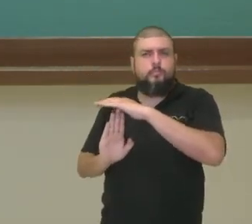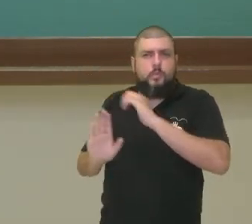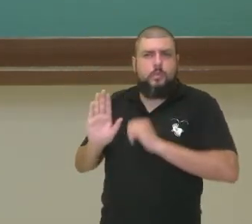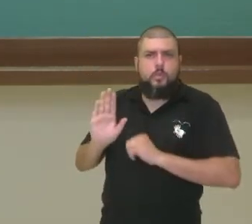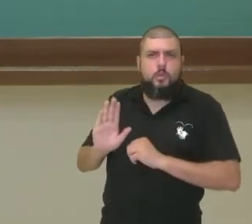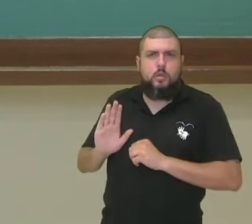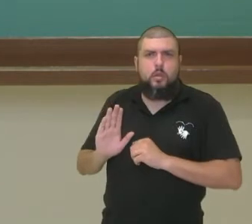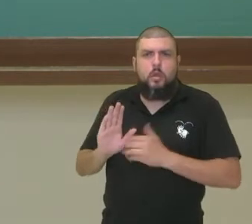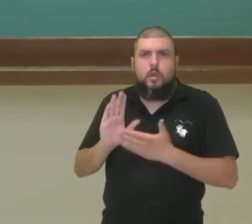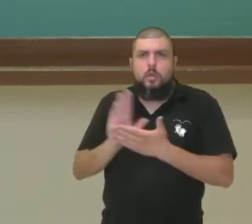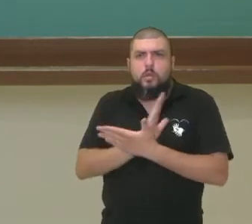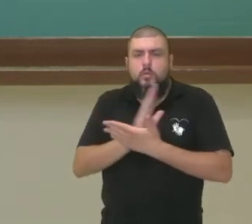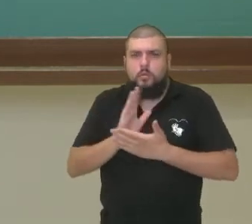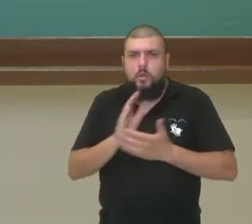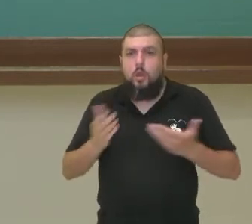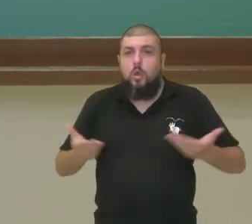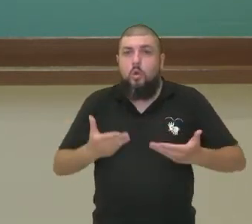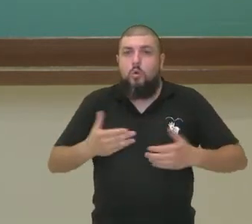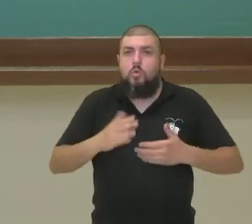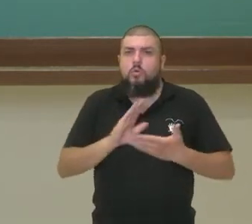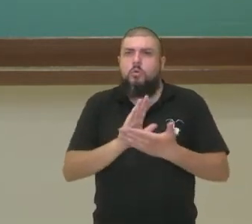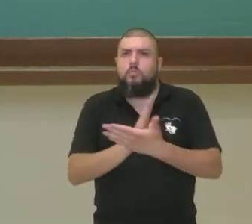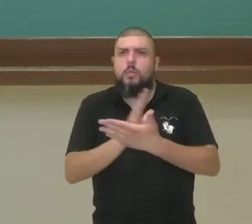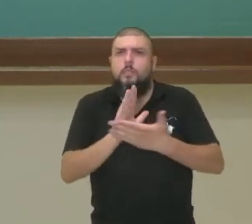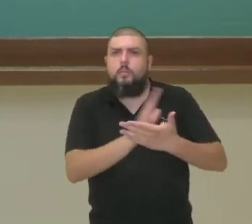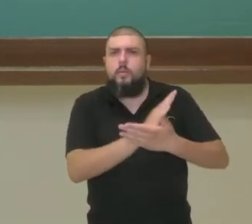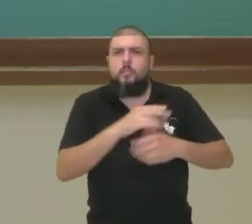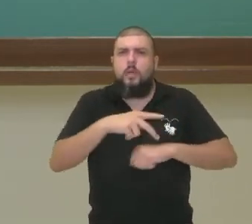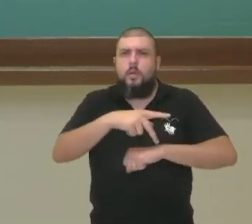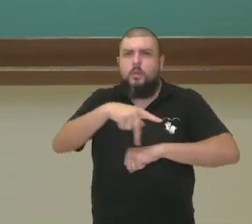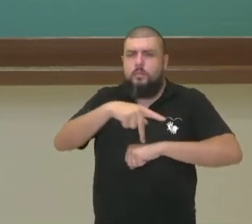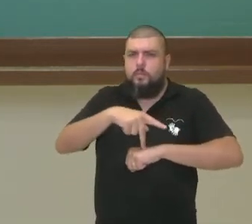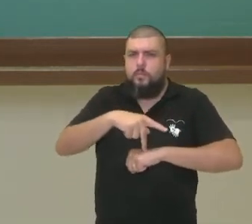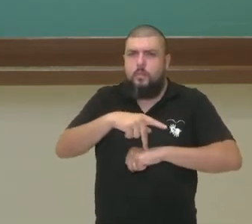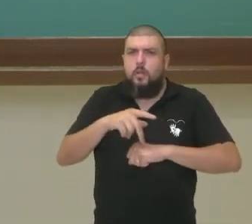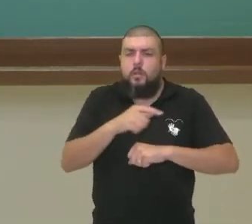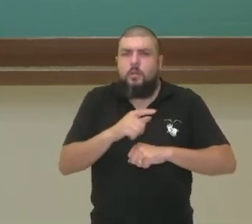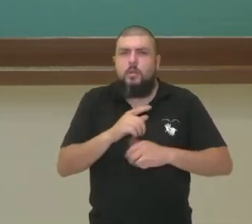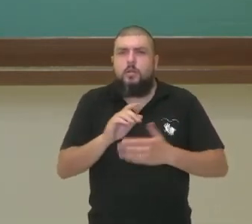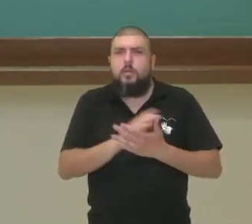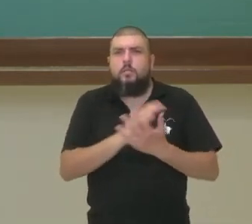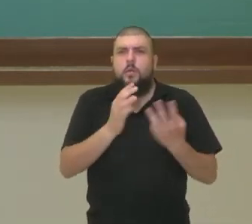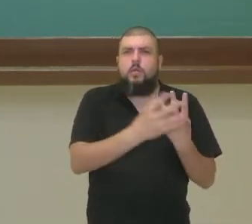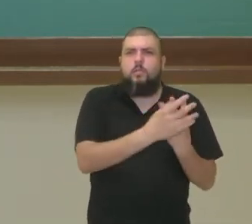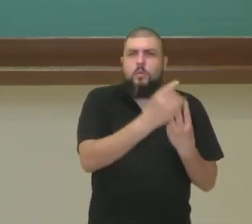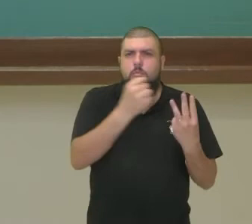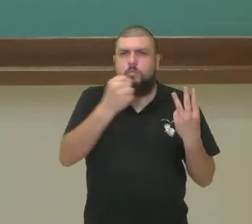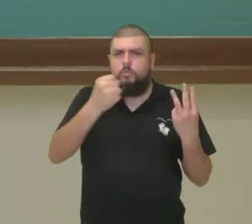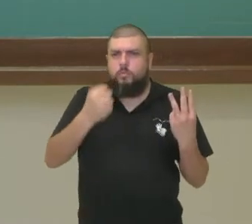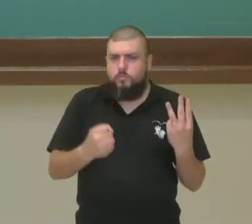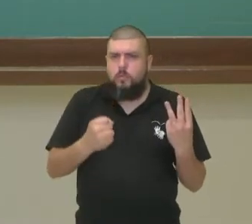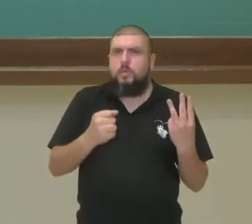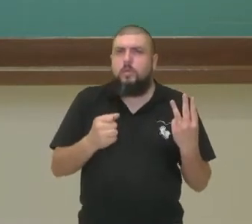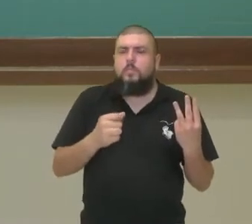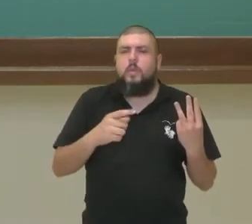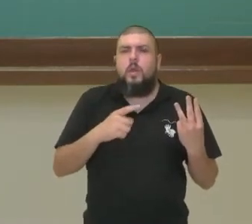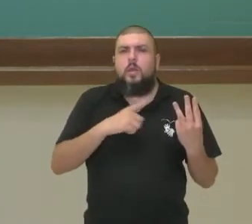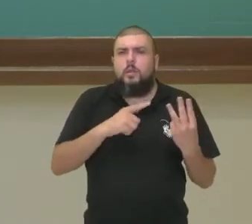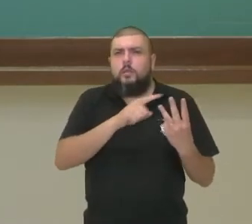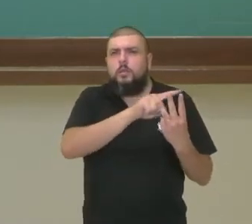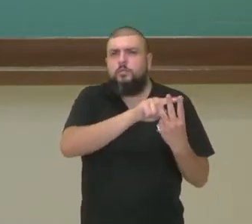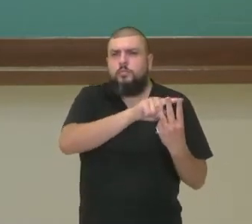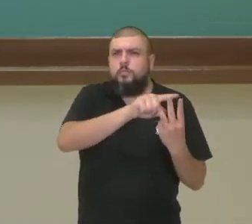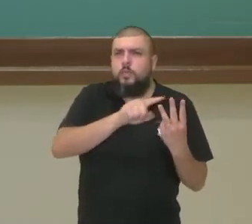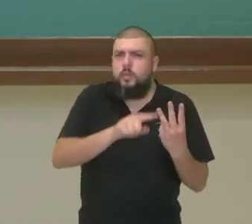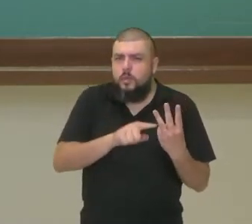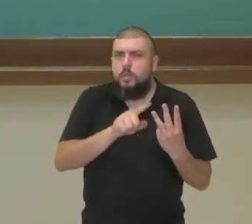dos estados modernos, ou seja, que tem 3 poderes, legislativo, executivo e judiciário, fundamentais para que não